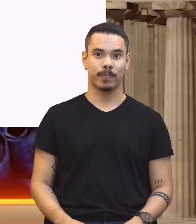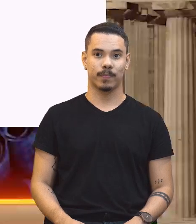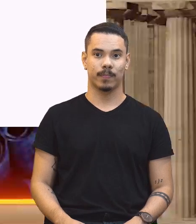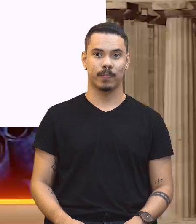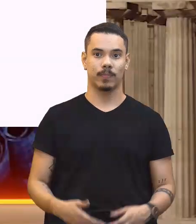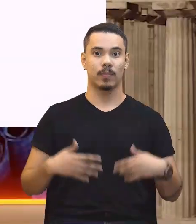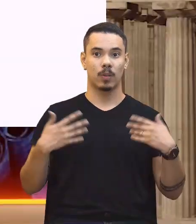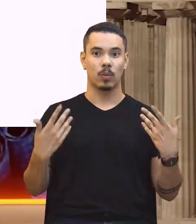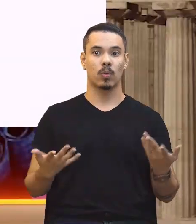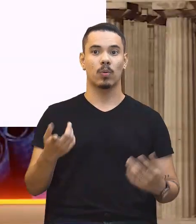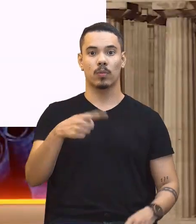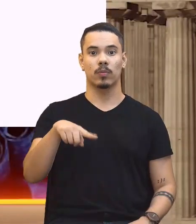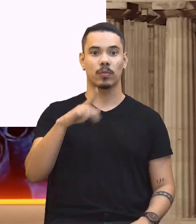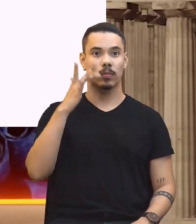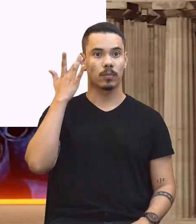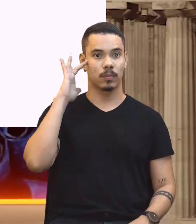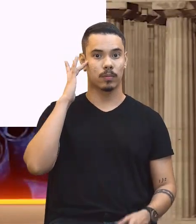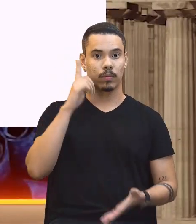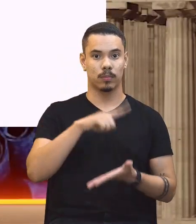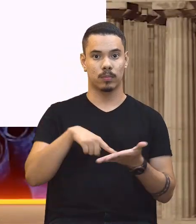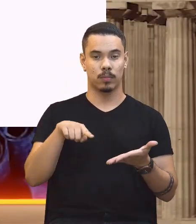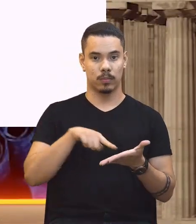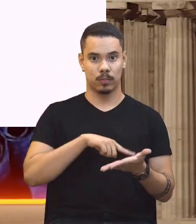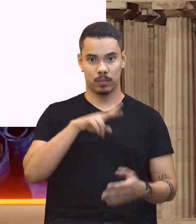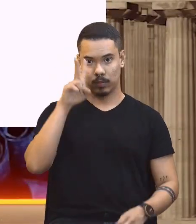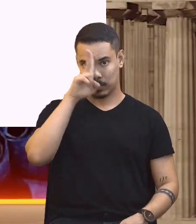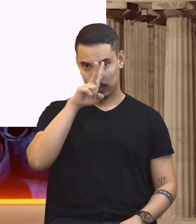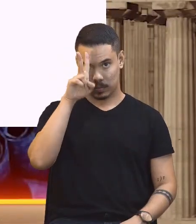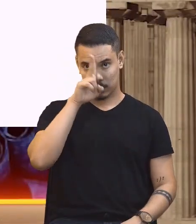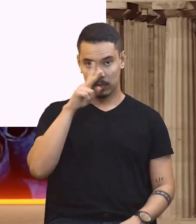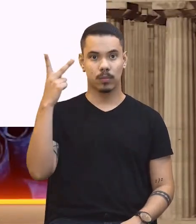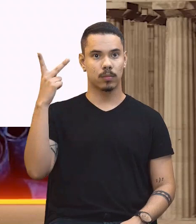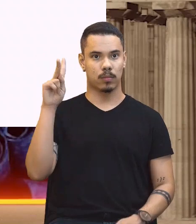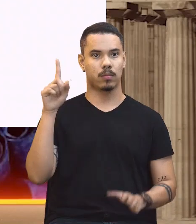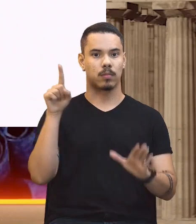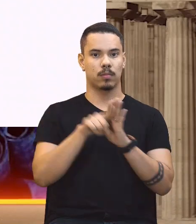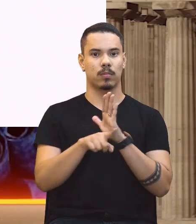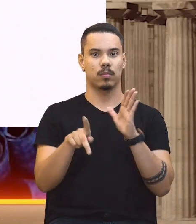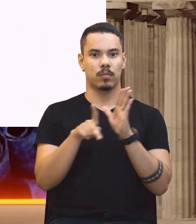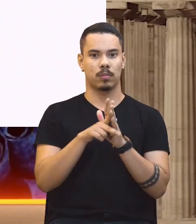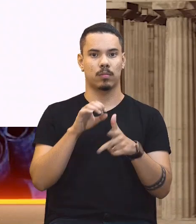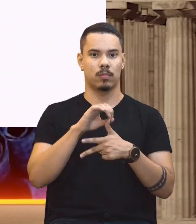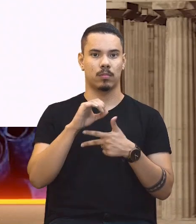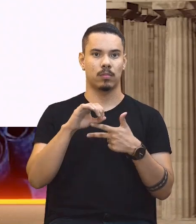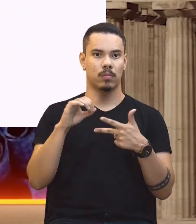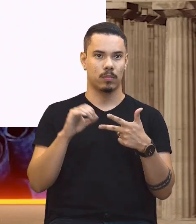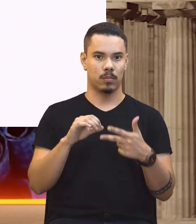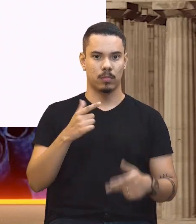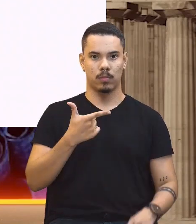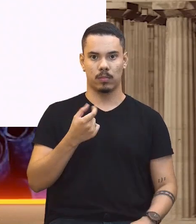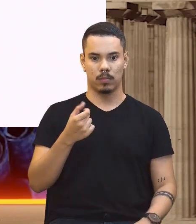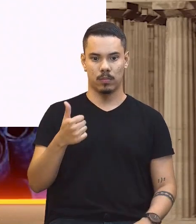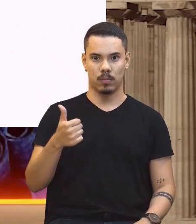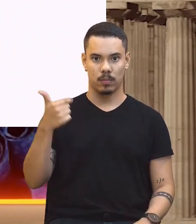vocês marcaram aí? Lembrando que essa foi uma questão que caiu no Enem já, Enem de